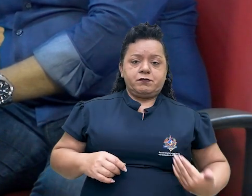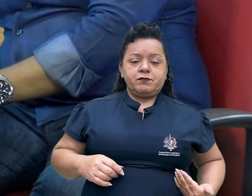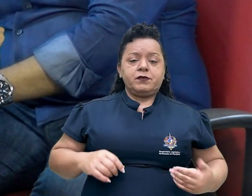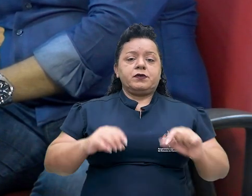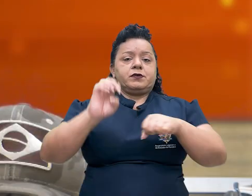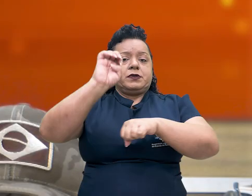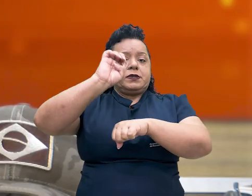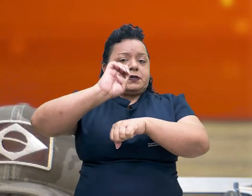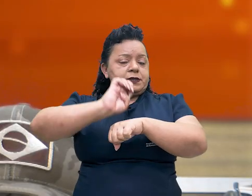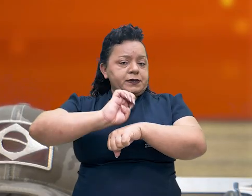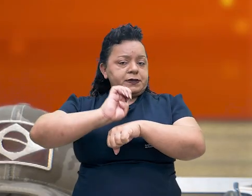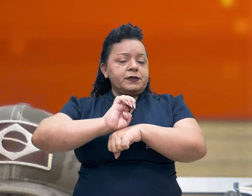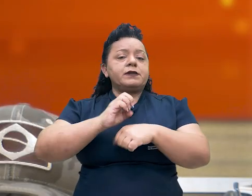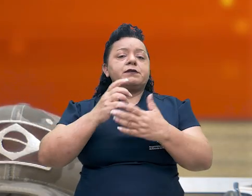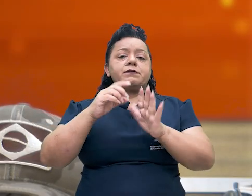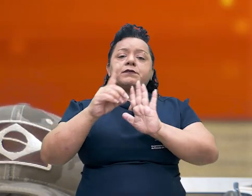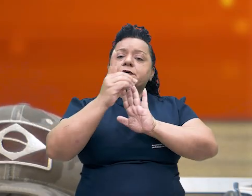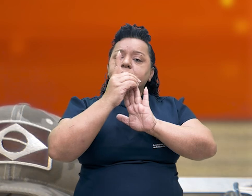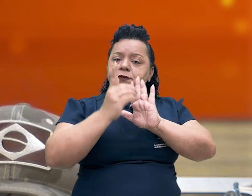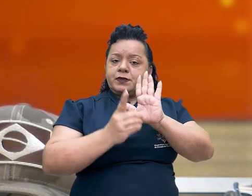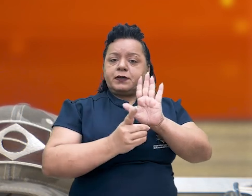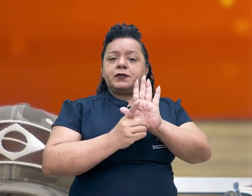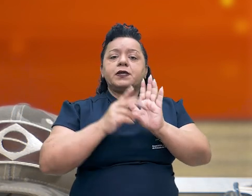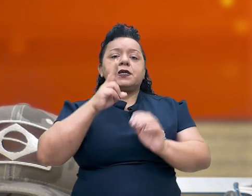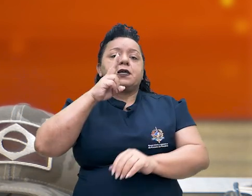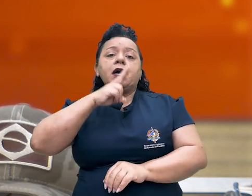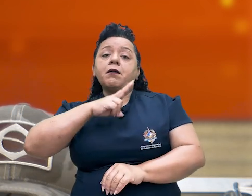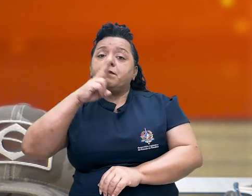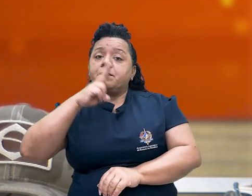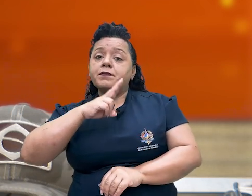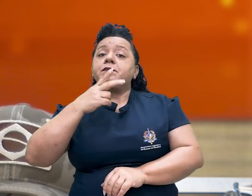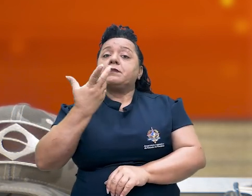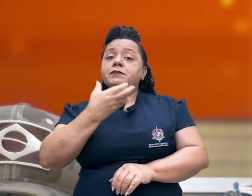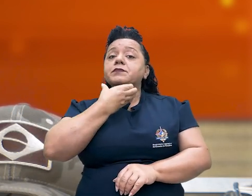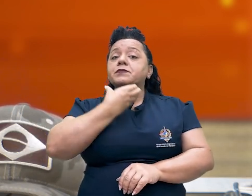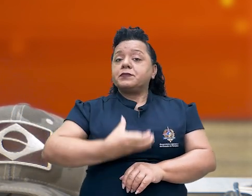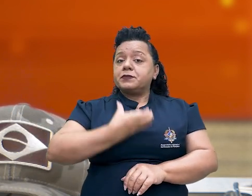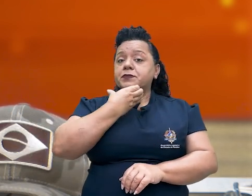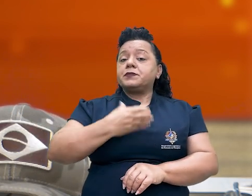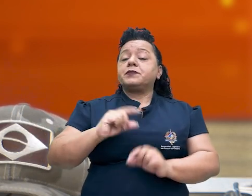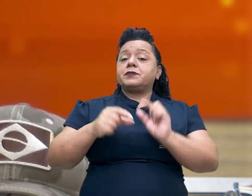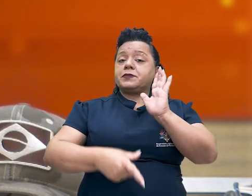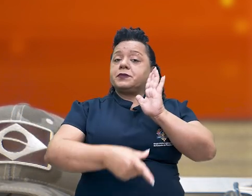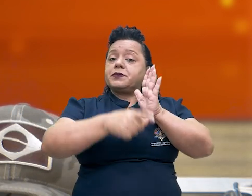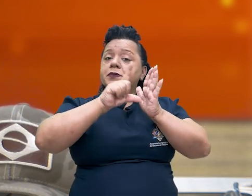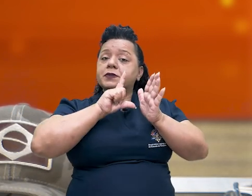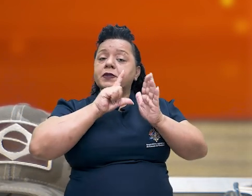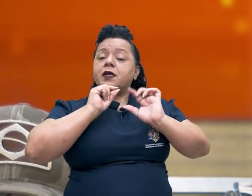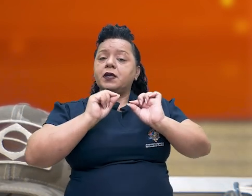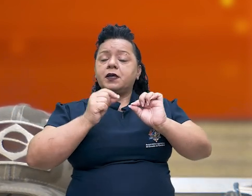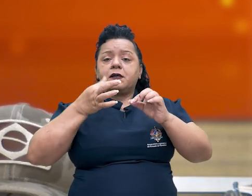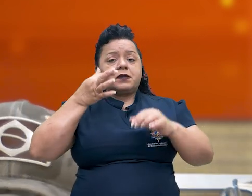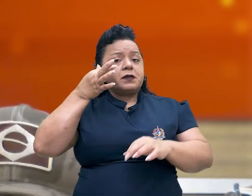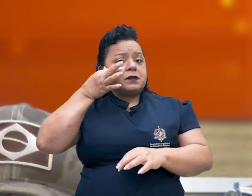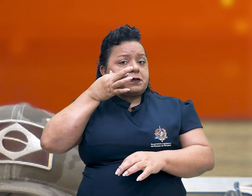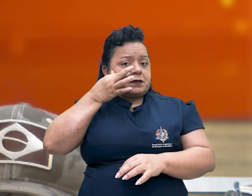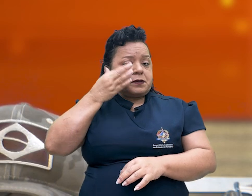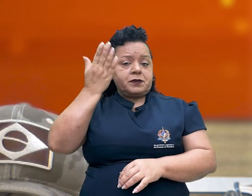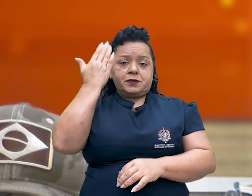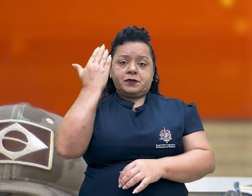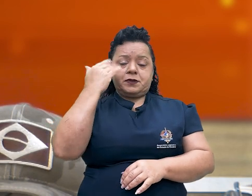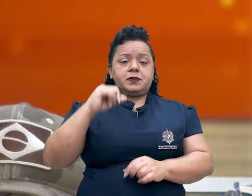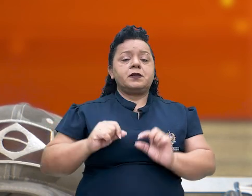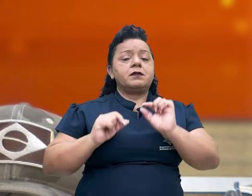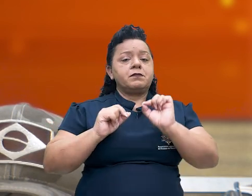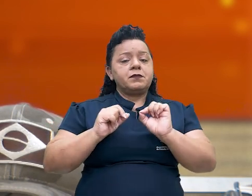eh o governo do do Estado ele fez um decreto de emergência lá em Dezembro né antecipou sabendo que